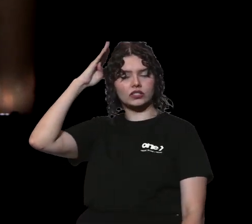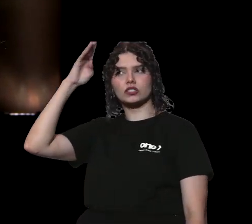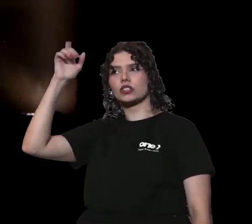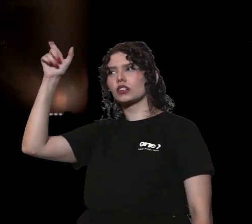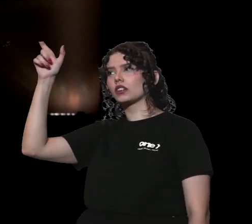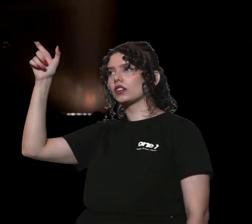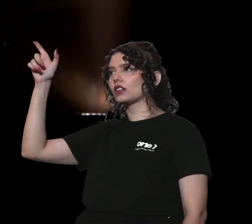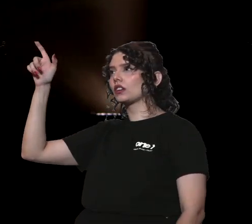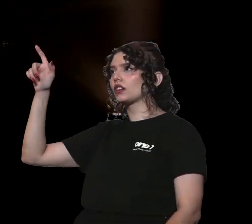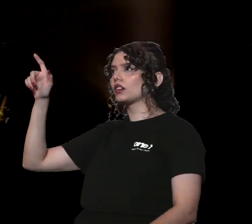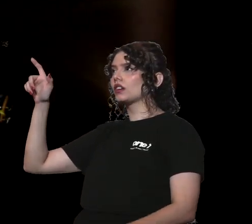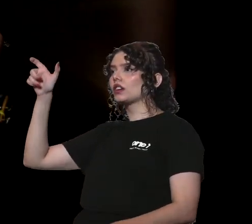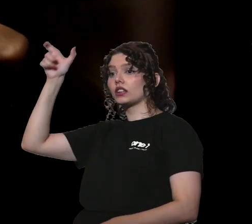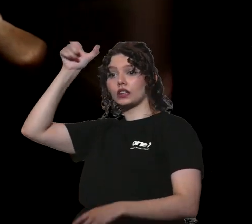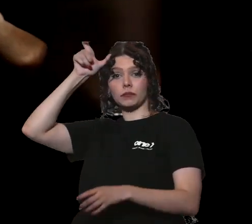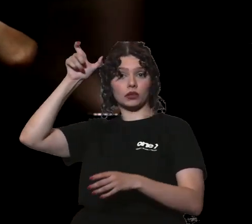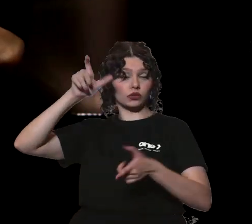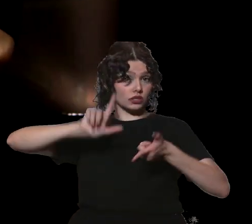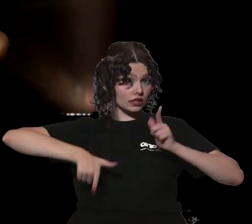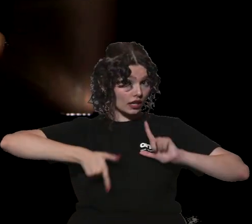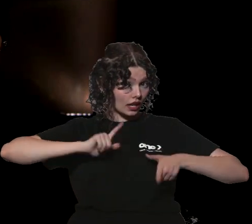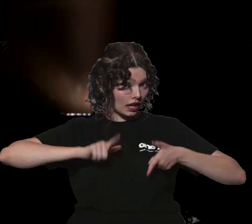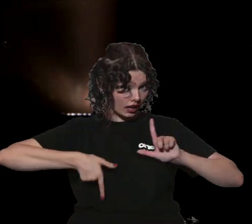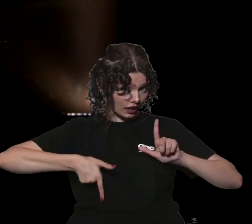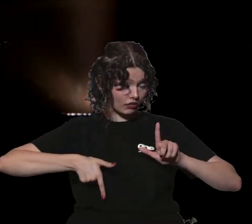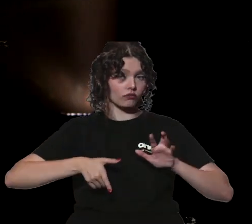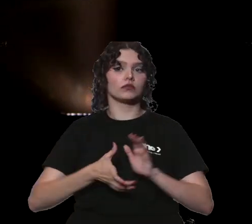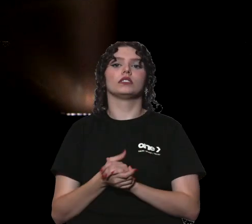hoje, mas isso é papo para outra história. E